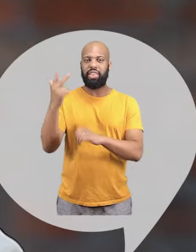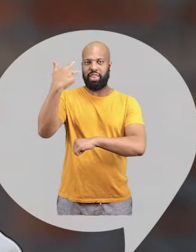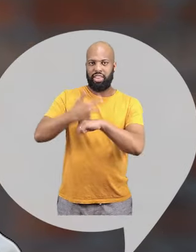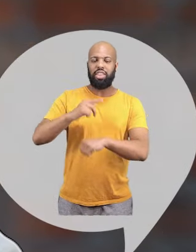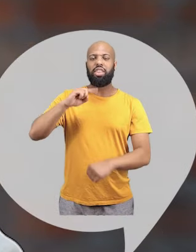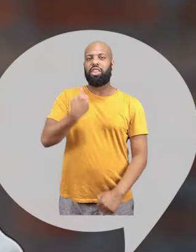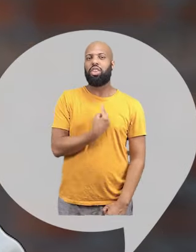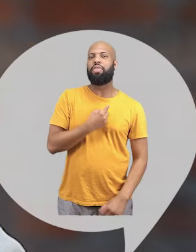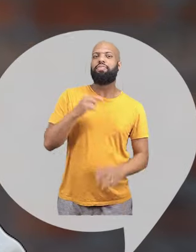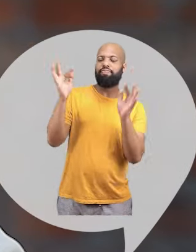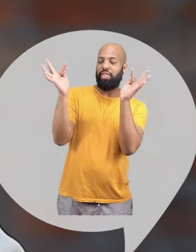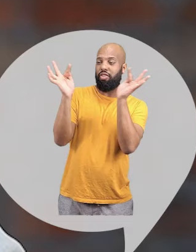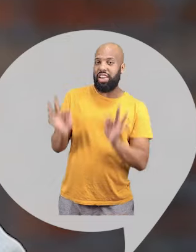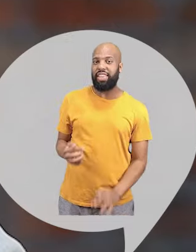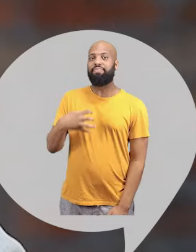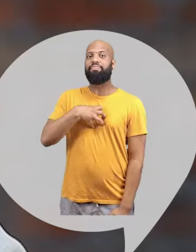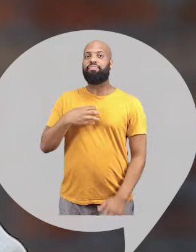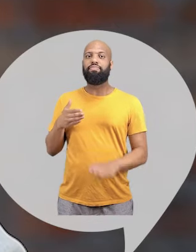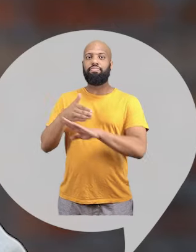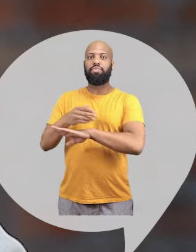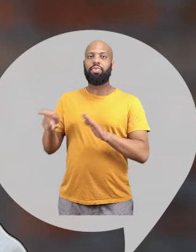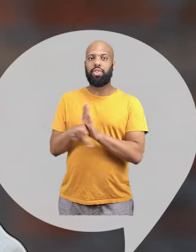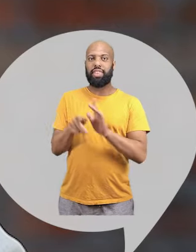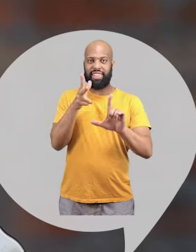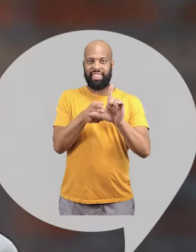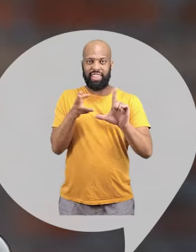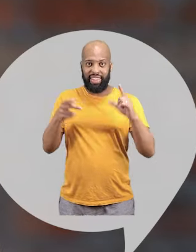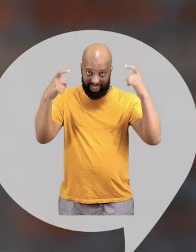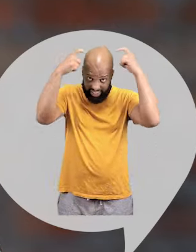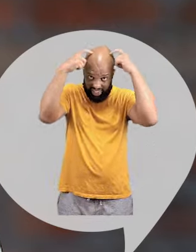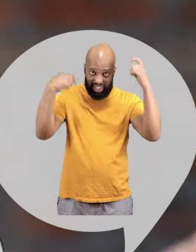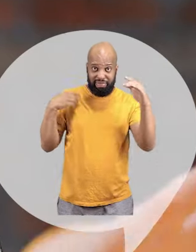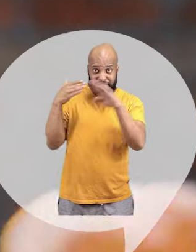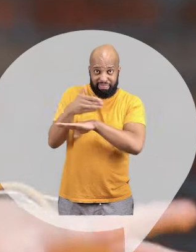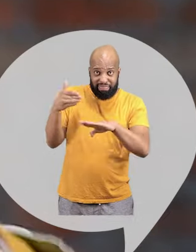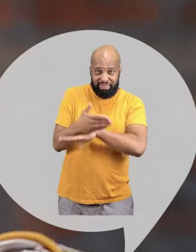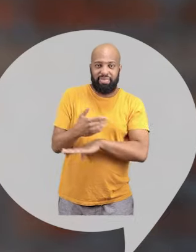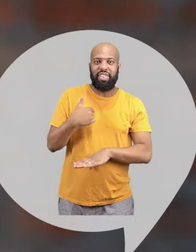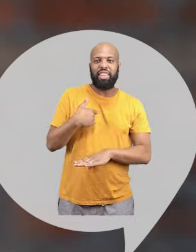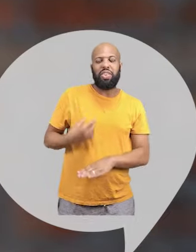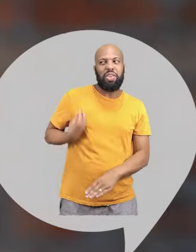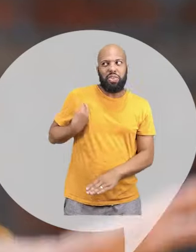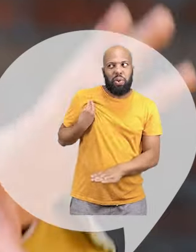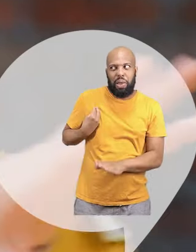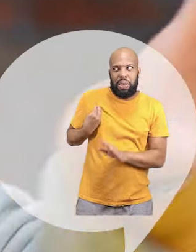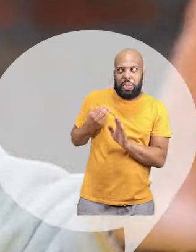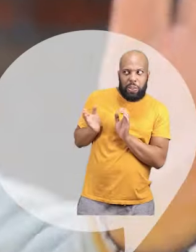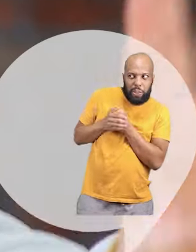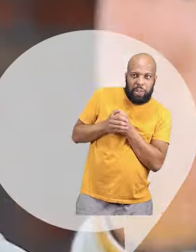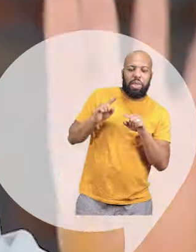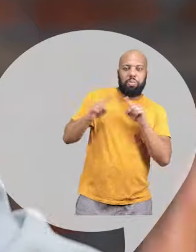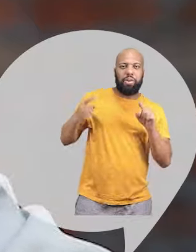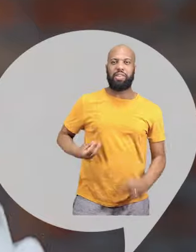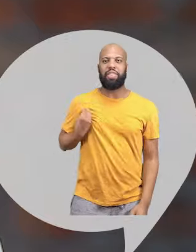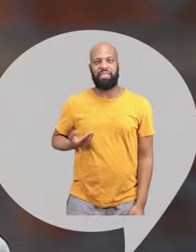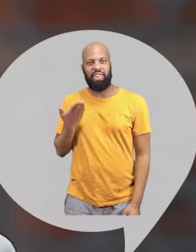a a felicidade de estar na na pré-estreia da série da Disney Plus que eu fiz uma participaçãozinha assim tô lá no fundo estou